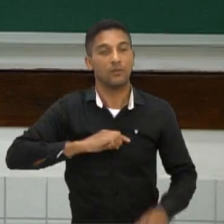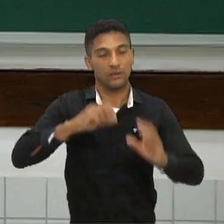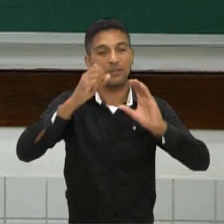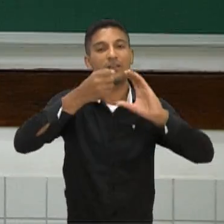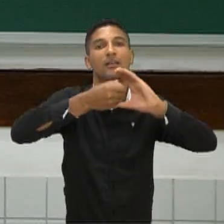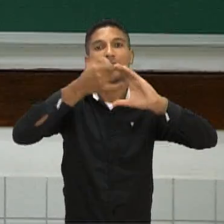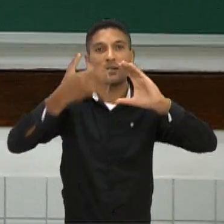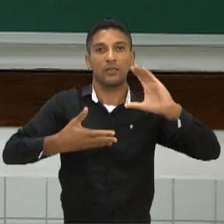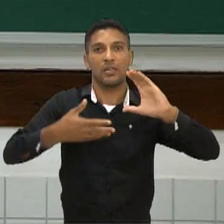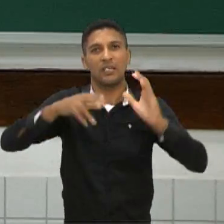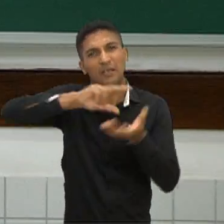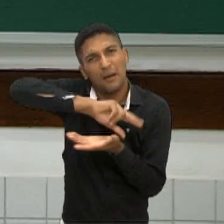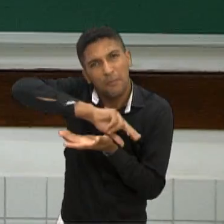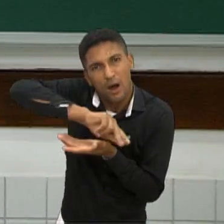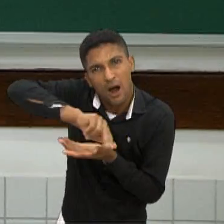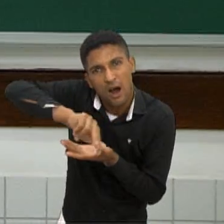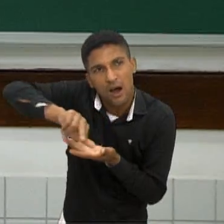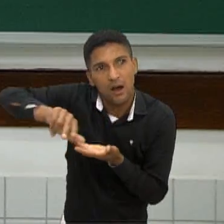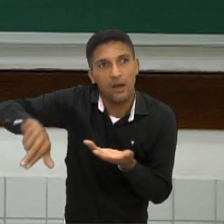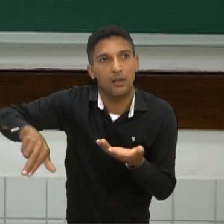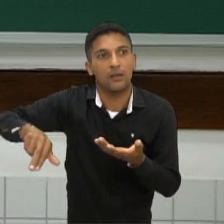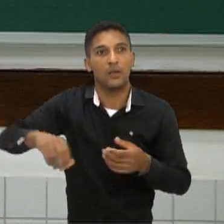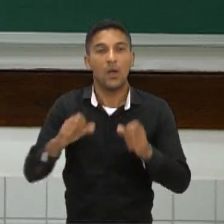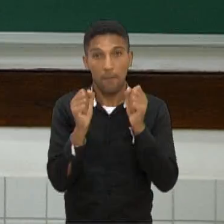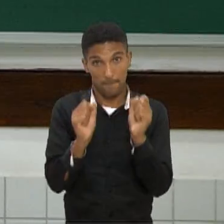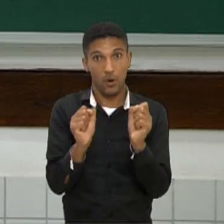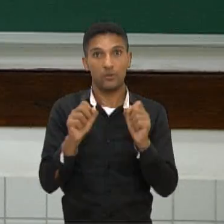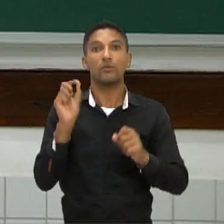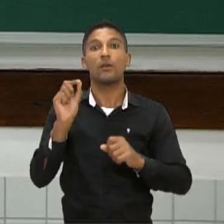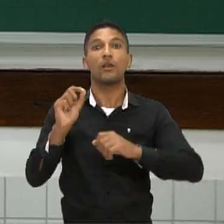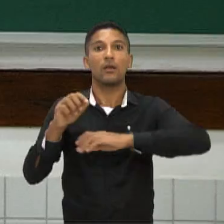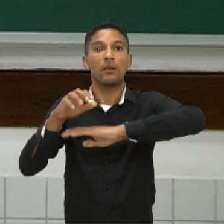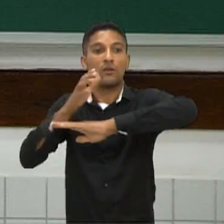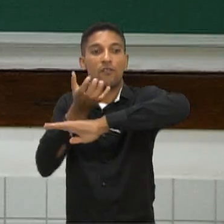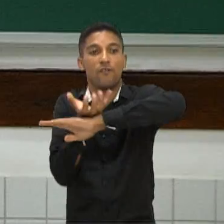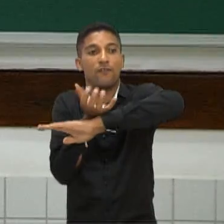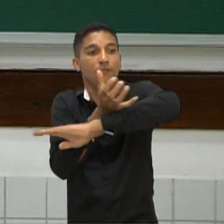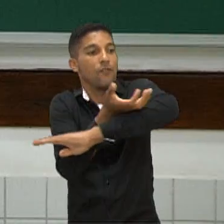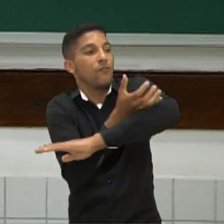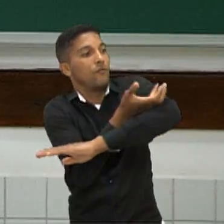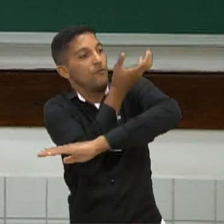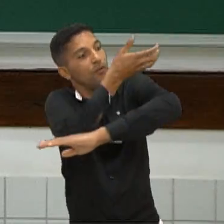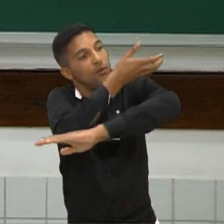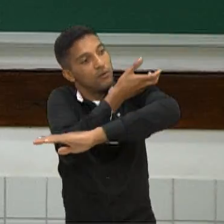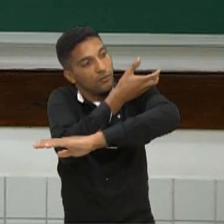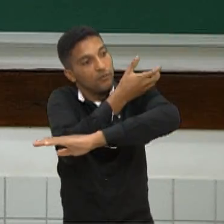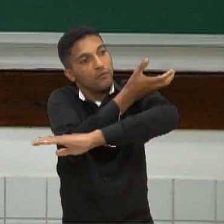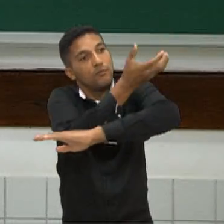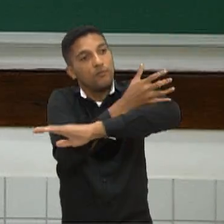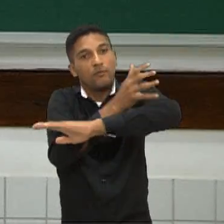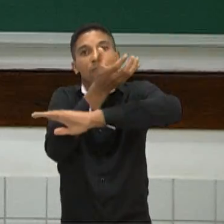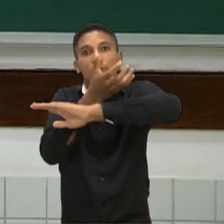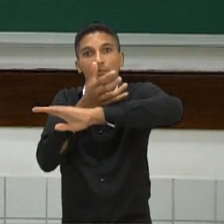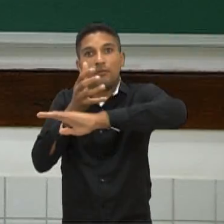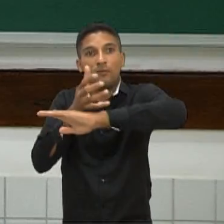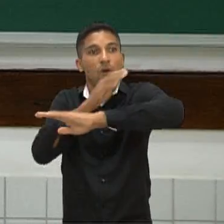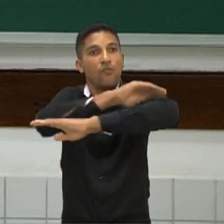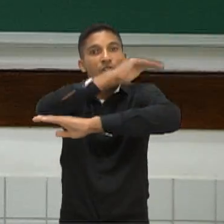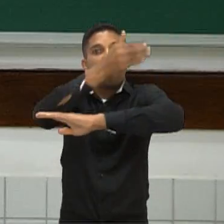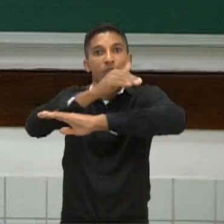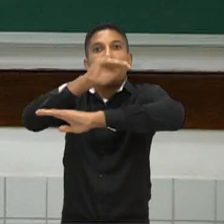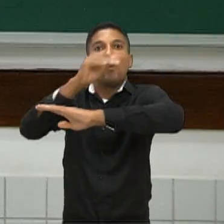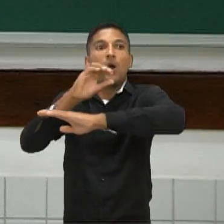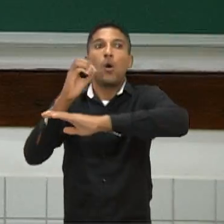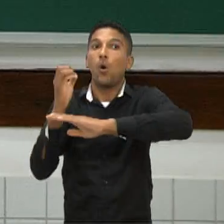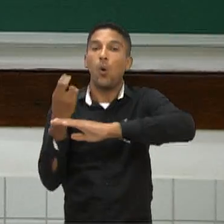diversas? Ela pode ser tanto um terreno, um relevo mais plano, quanto um relevo com pequenos morros ou